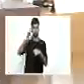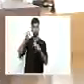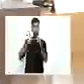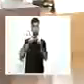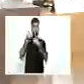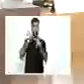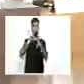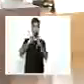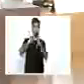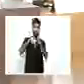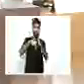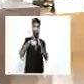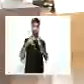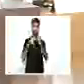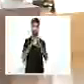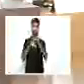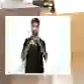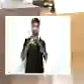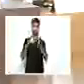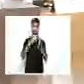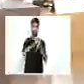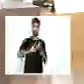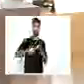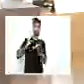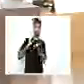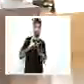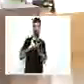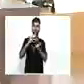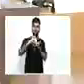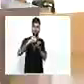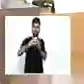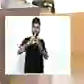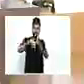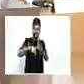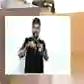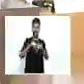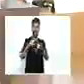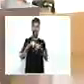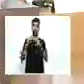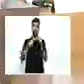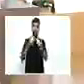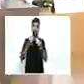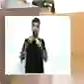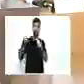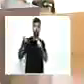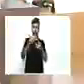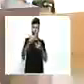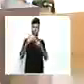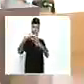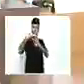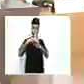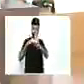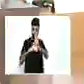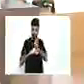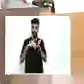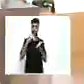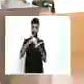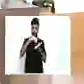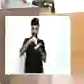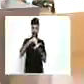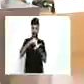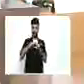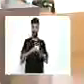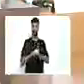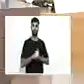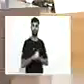atrasos nos repasses por parte do Estado de Minas Gerais e a desatualização das tabelas de referênci de Tais